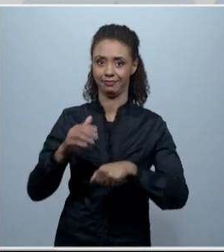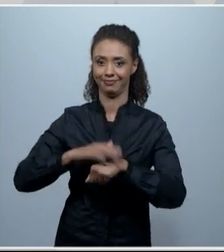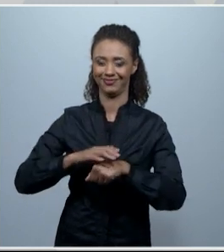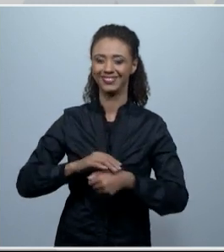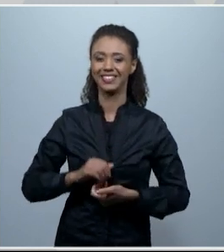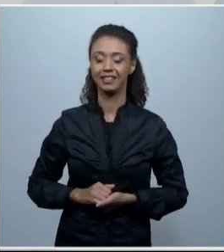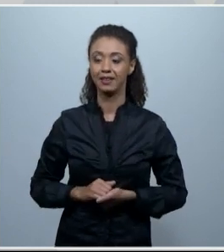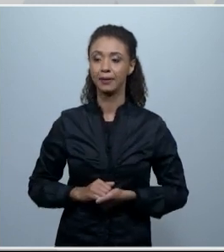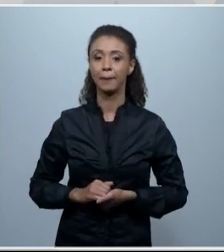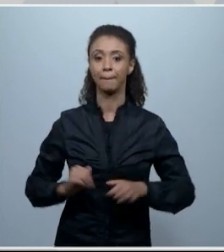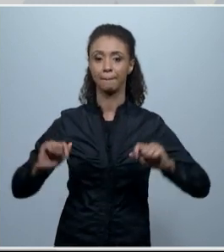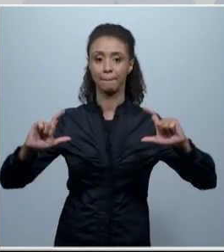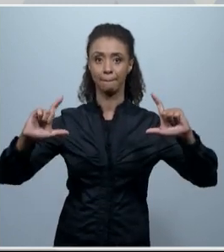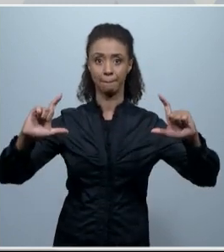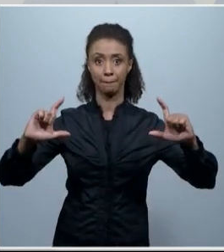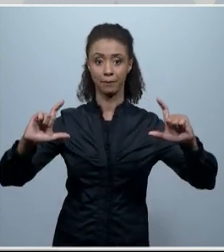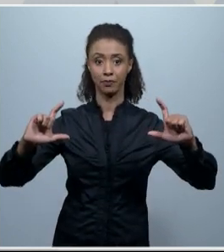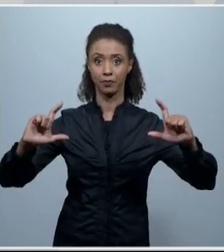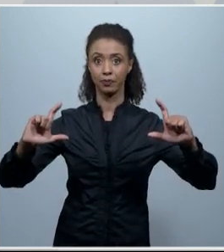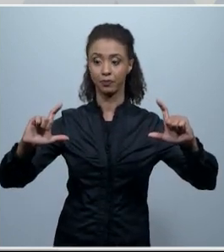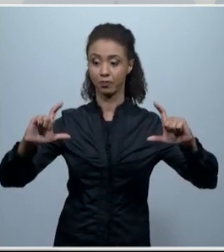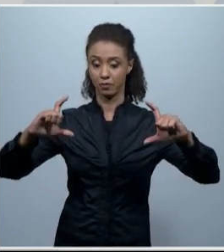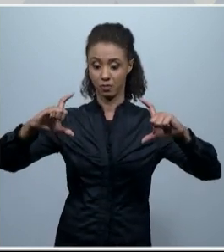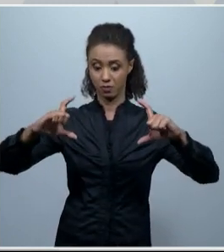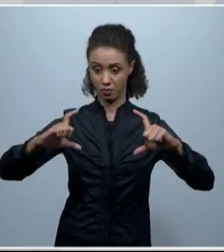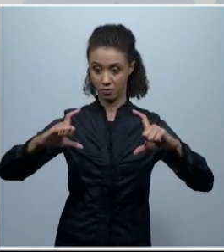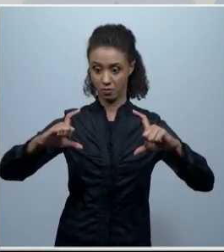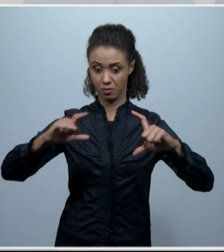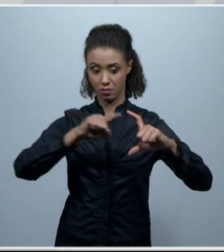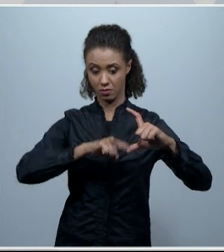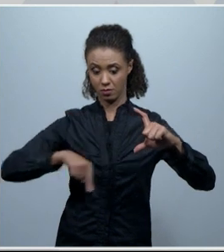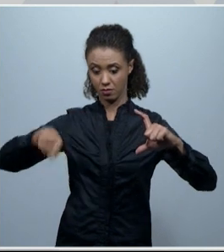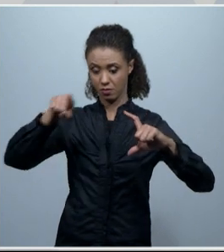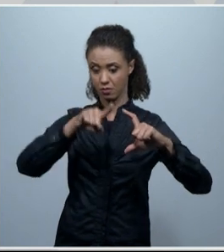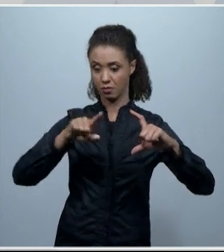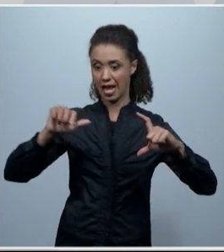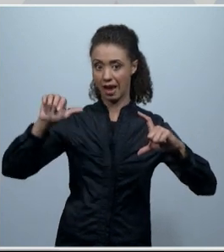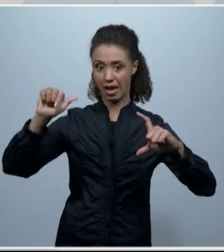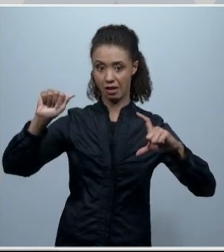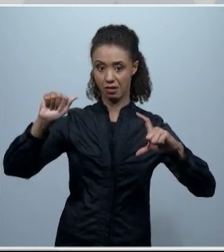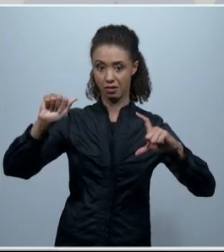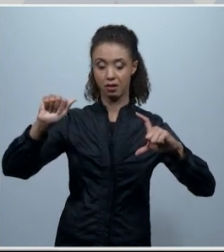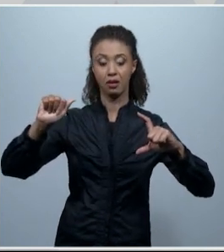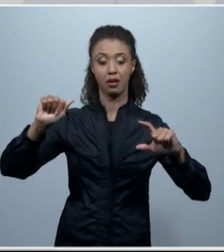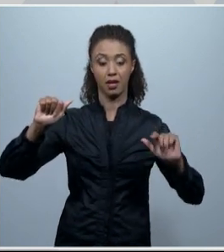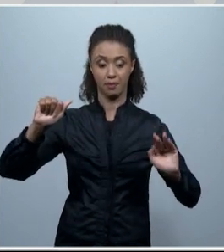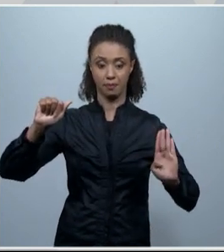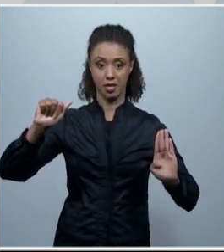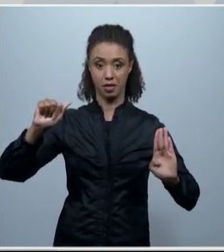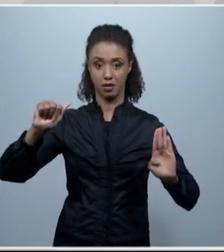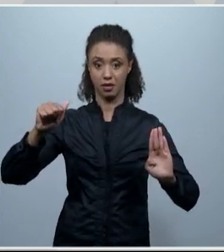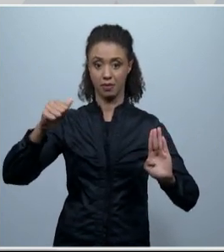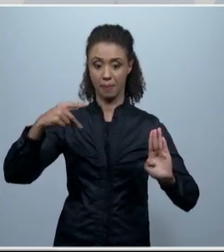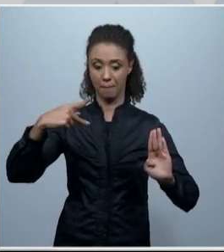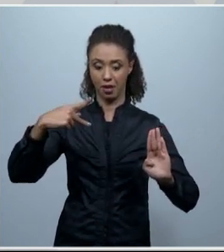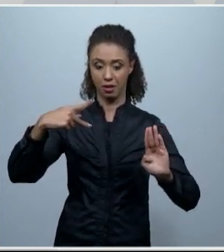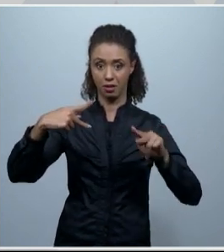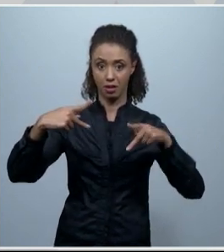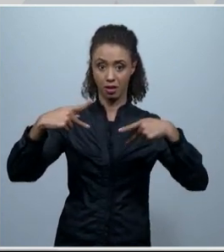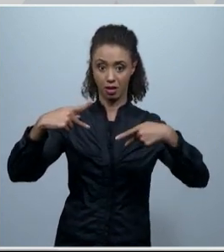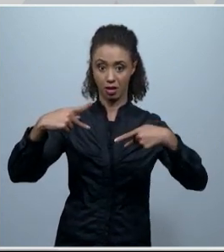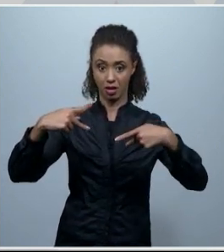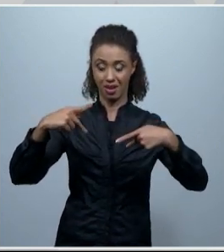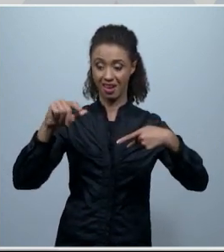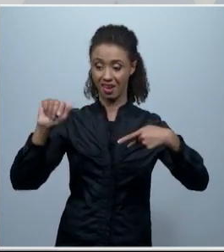bp multiplico faço a distância entre a ip faço a distância entre bay que multiplique onde a e